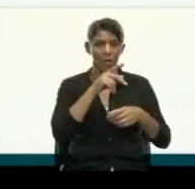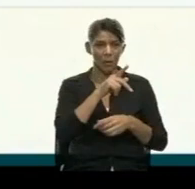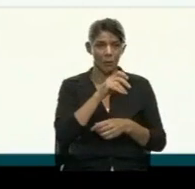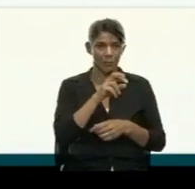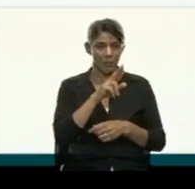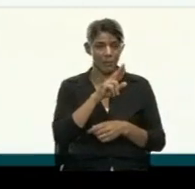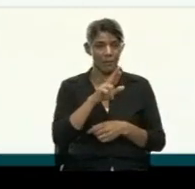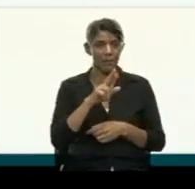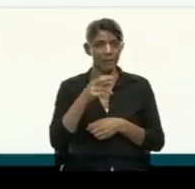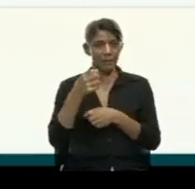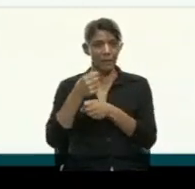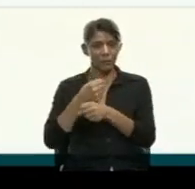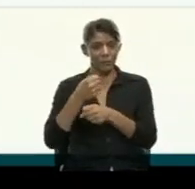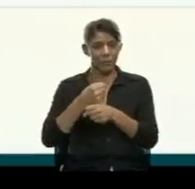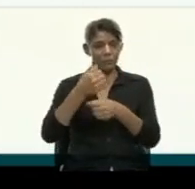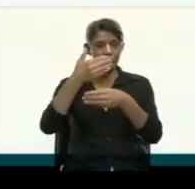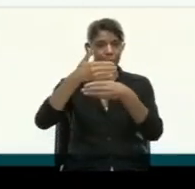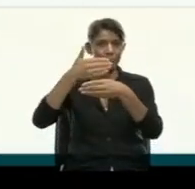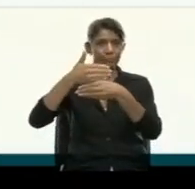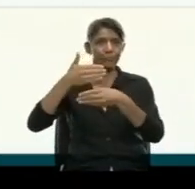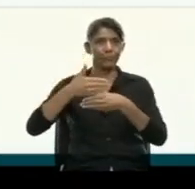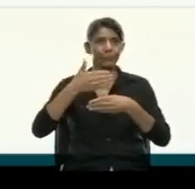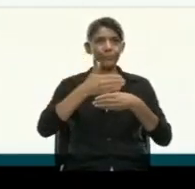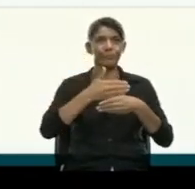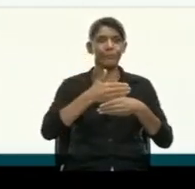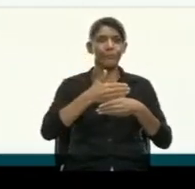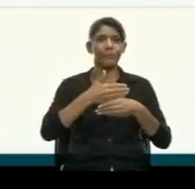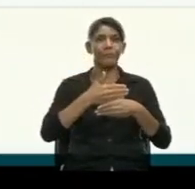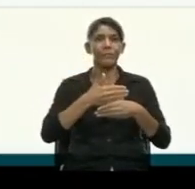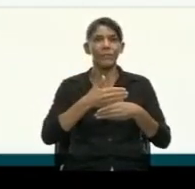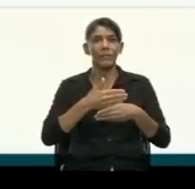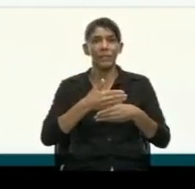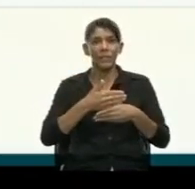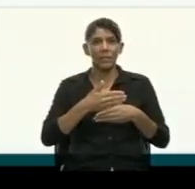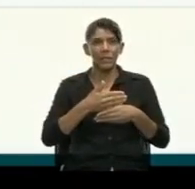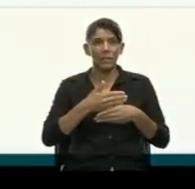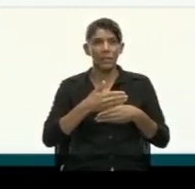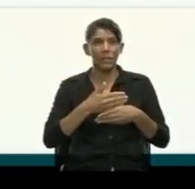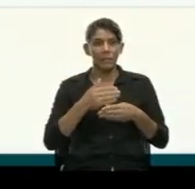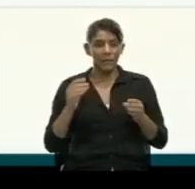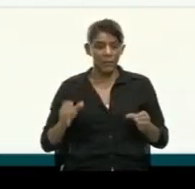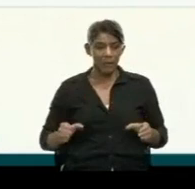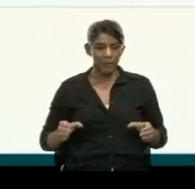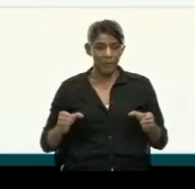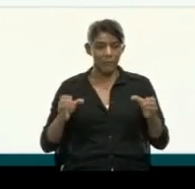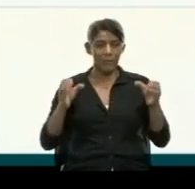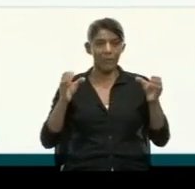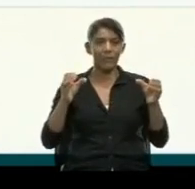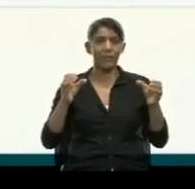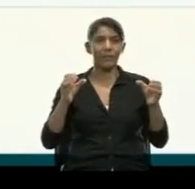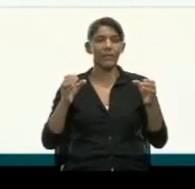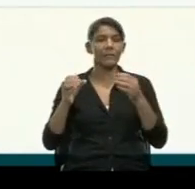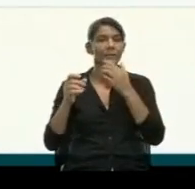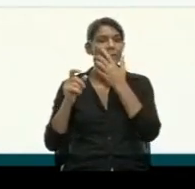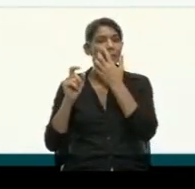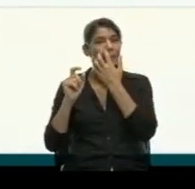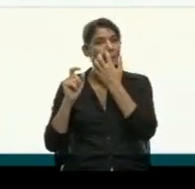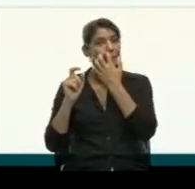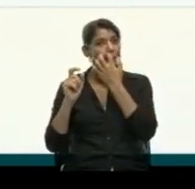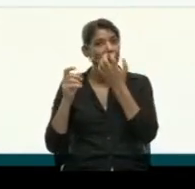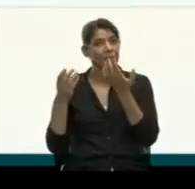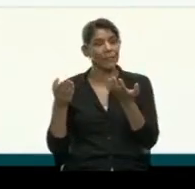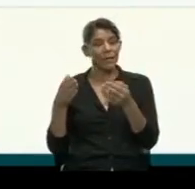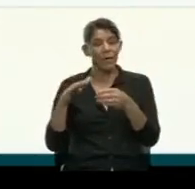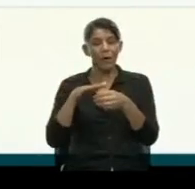a alvenaria, depois vem o elemento de fechamento, né, a viga, para fechar a parte superior e